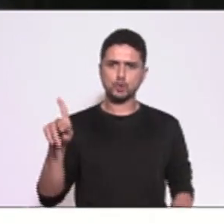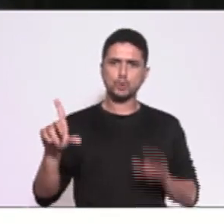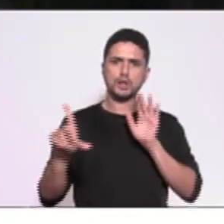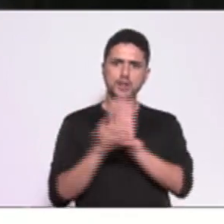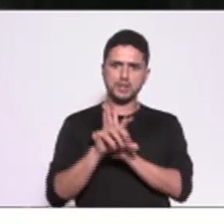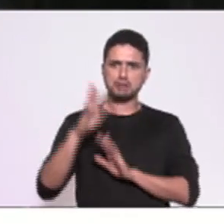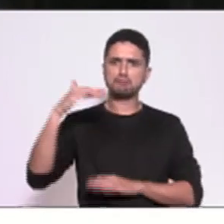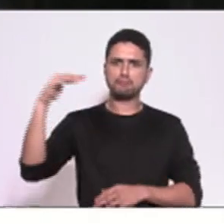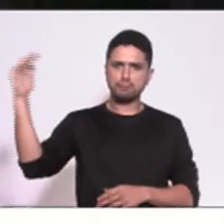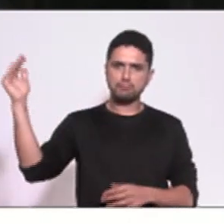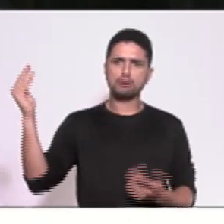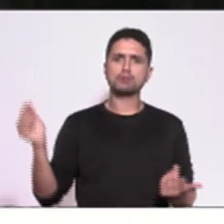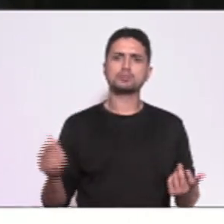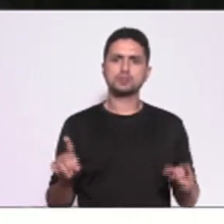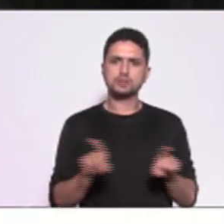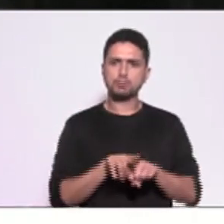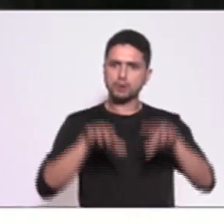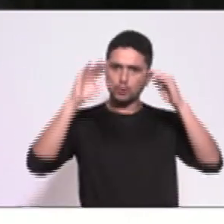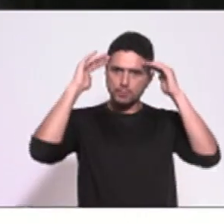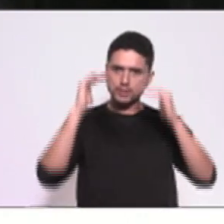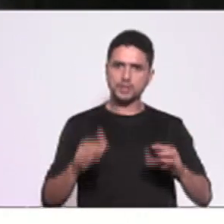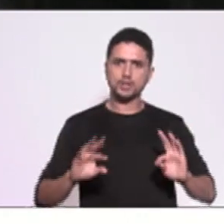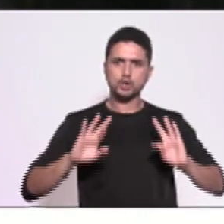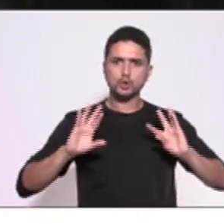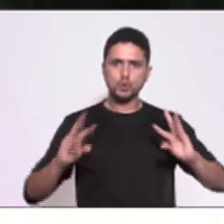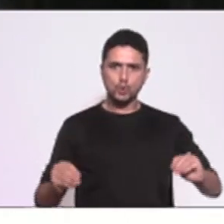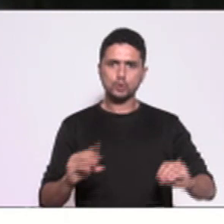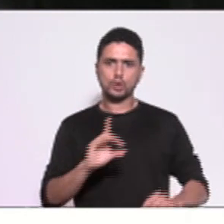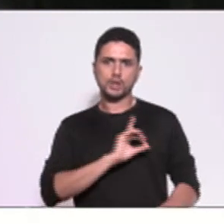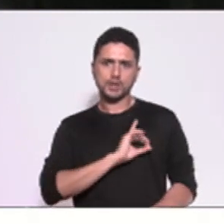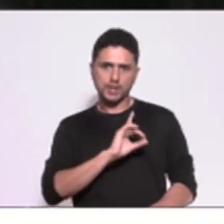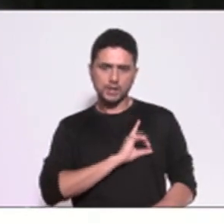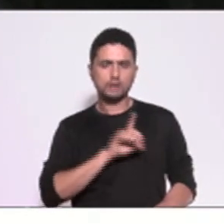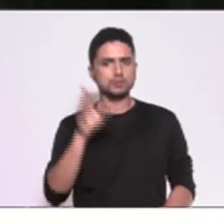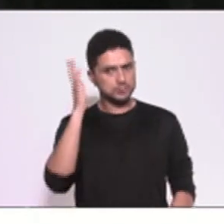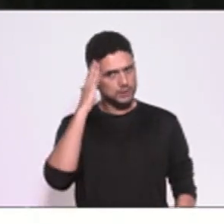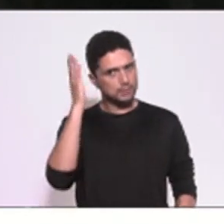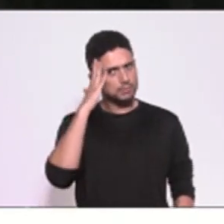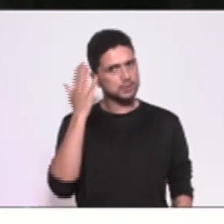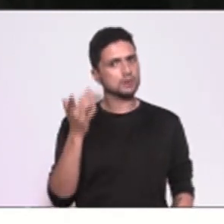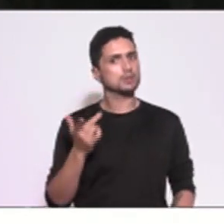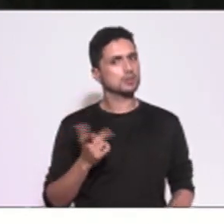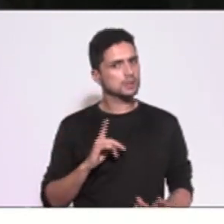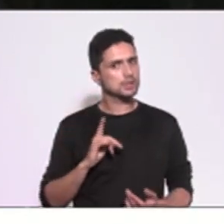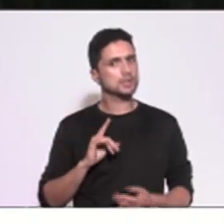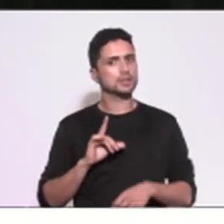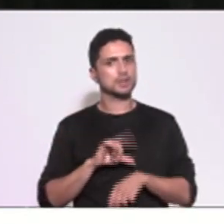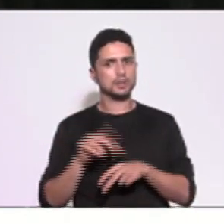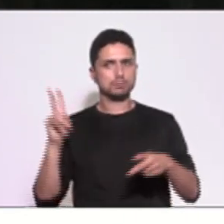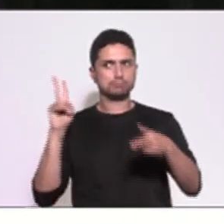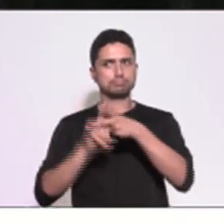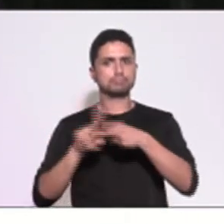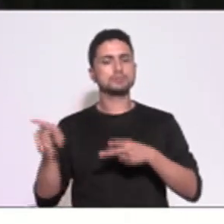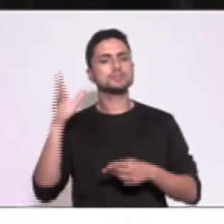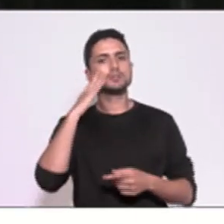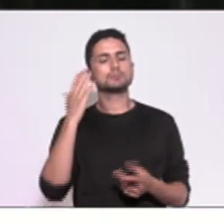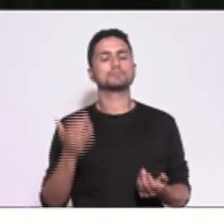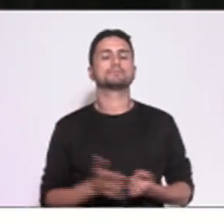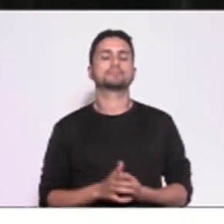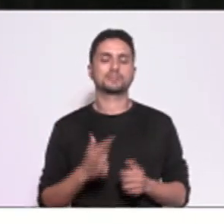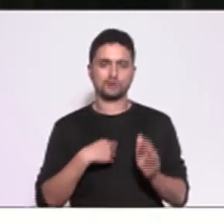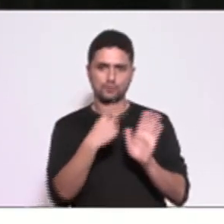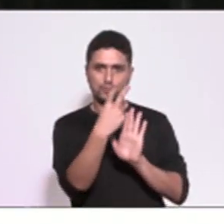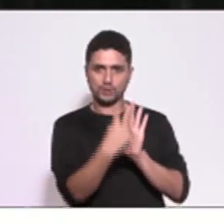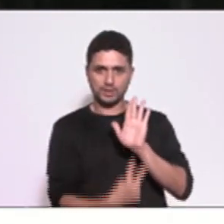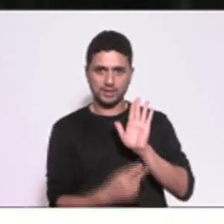e cumprida em todo o país, os delegados inclusive sabiam a pena da sua lei. Então vou rapidamente ler aqui a lei, não vou me